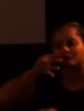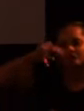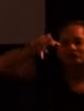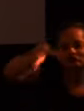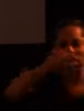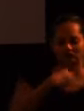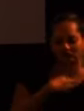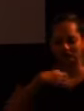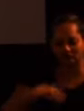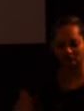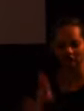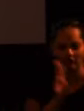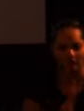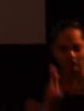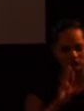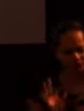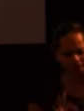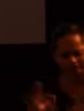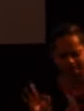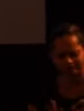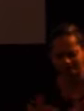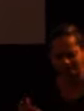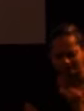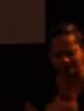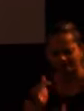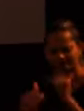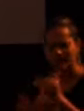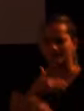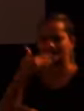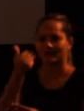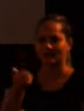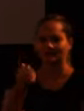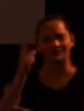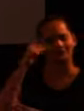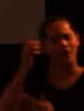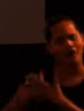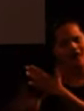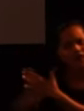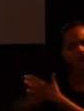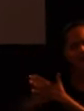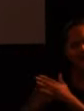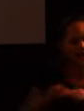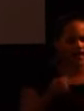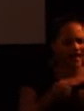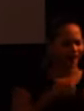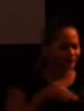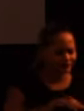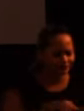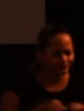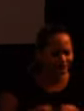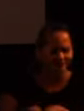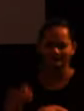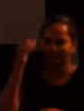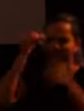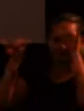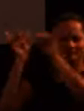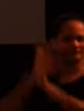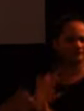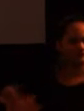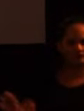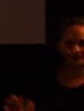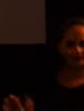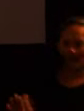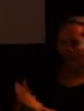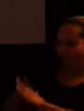mais sustentável, nós estamos limitando essa coisa de não computar área de garagem em algumas zonas